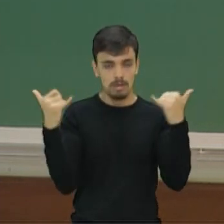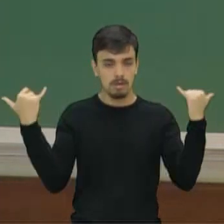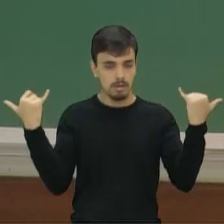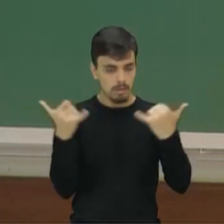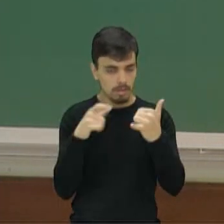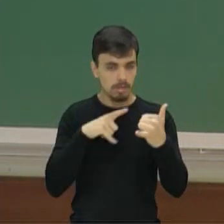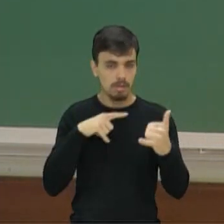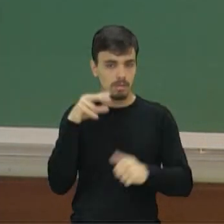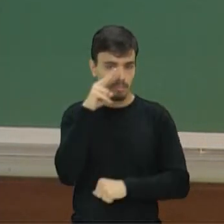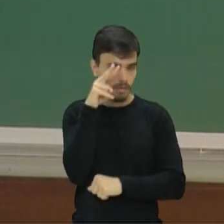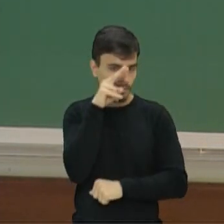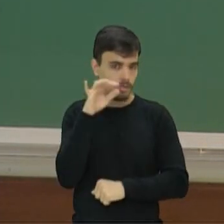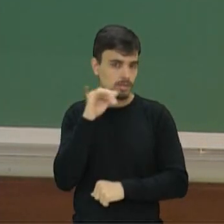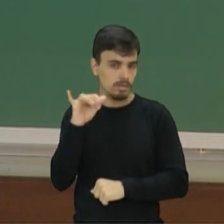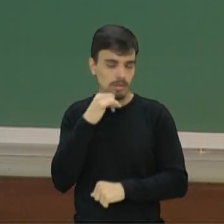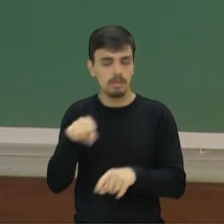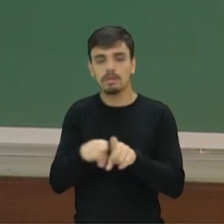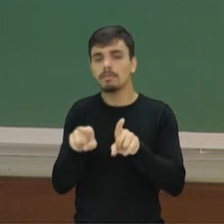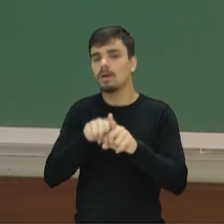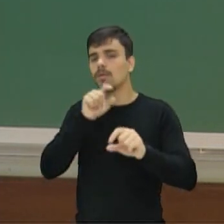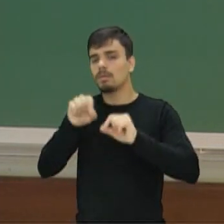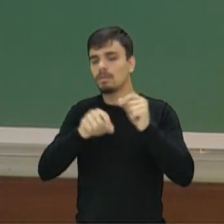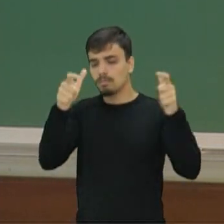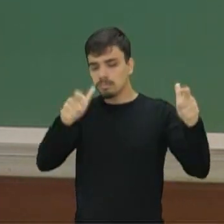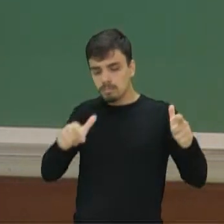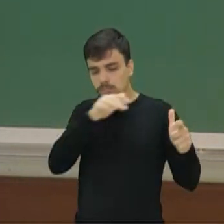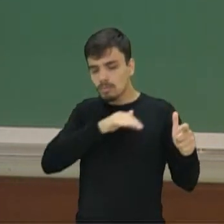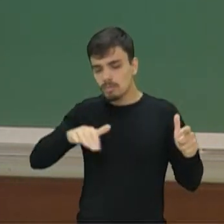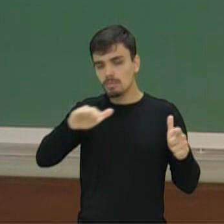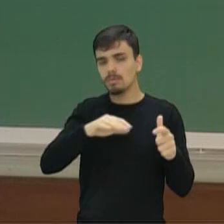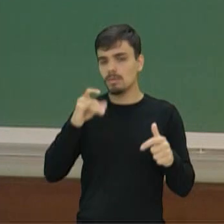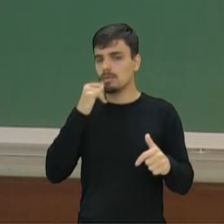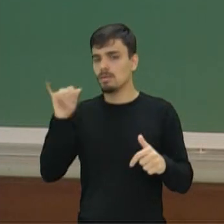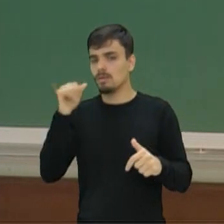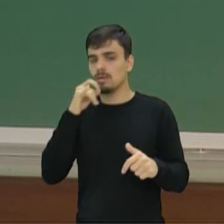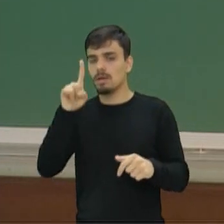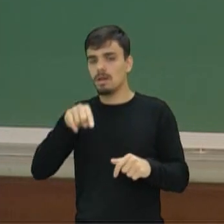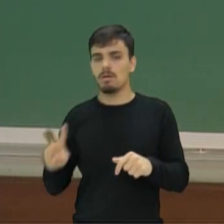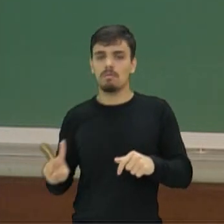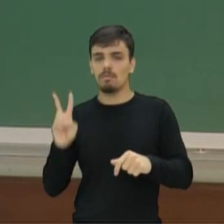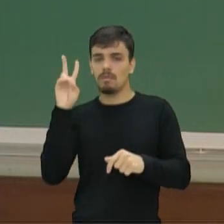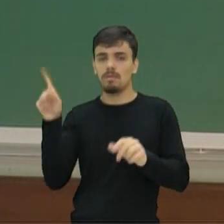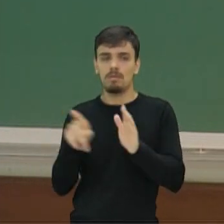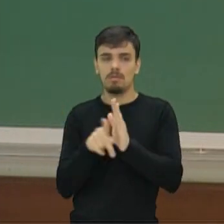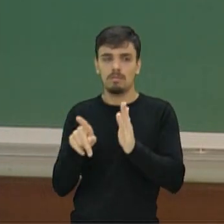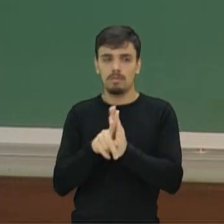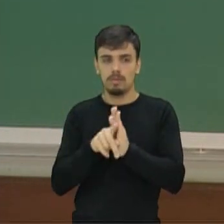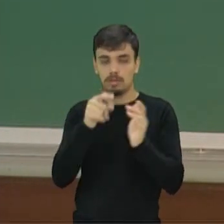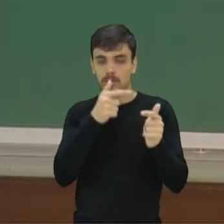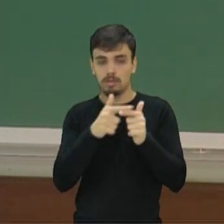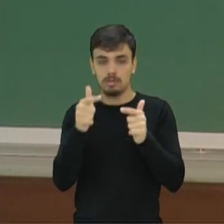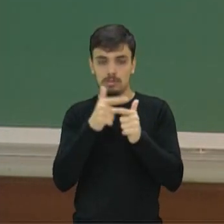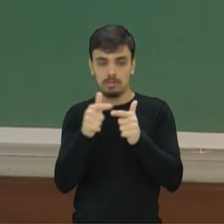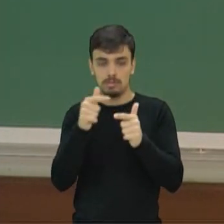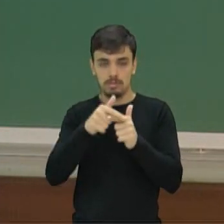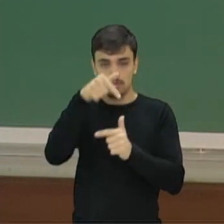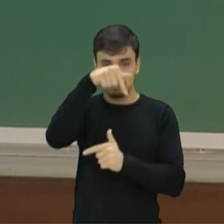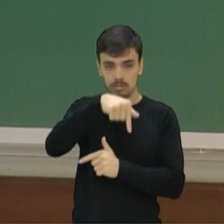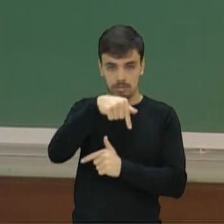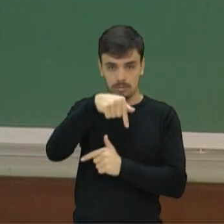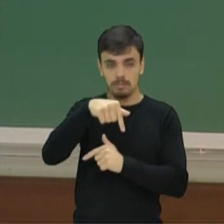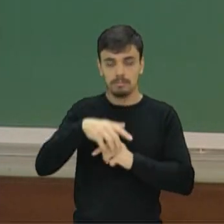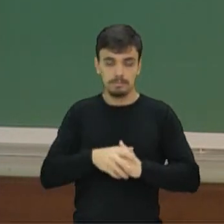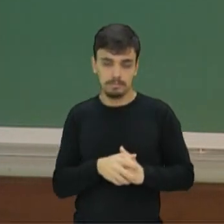uma força elétrica. E o campo elétrico, pessoal, é o valor dessa força elétrica dividido pela carga de